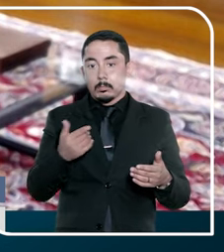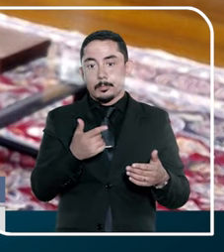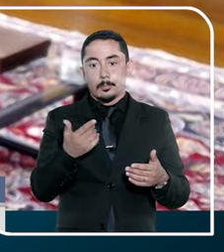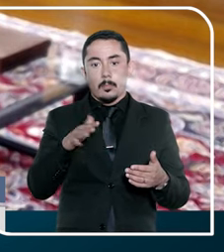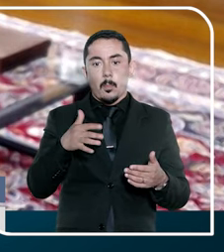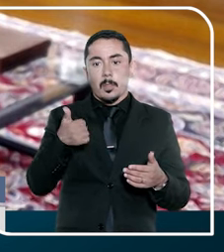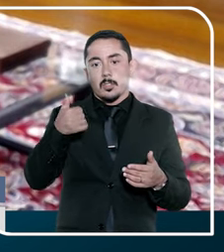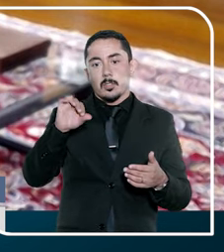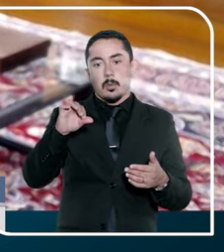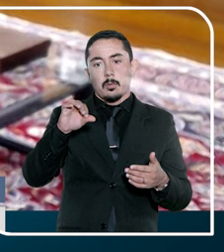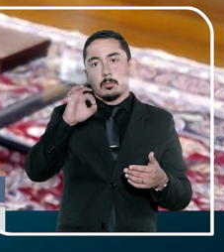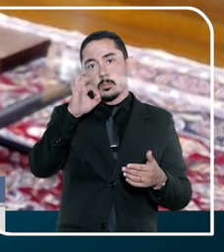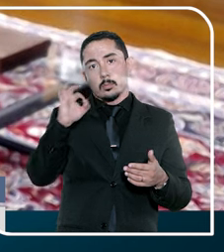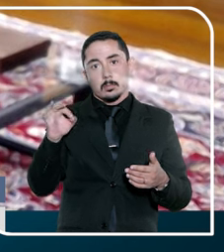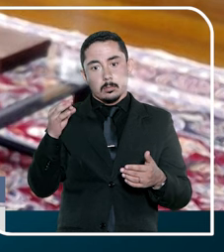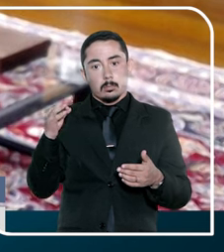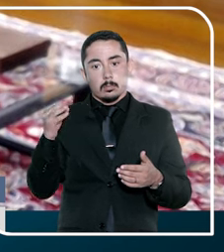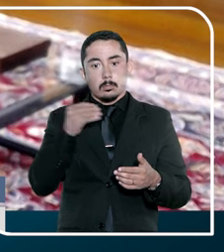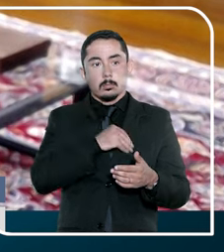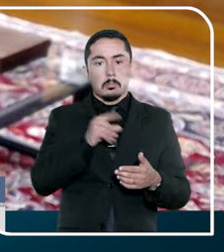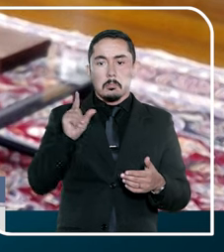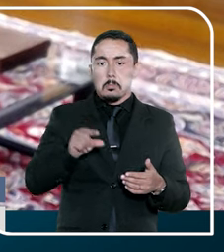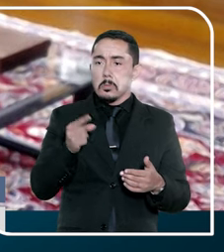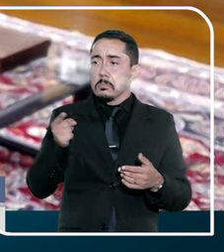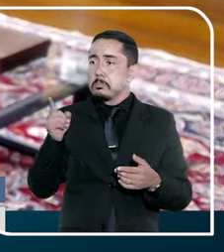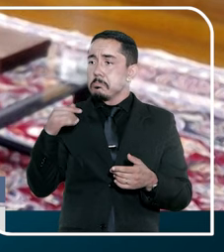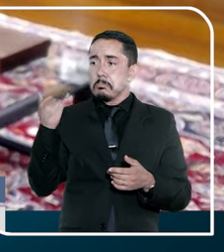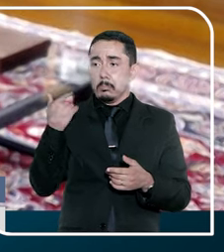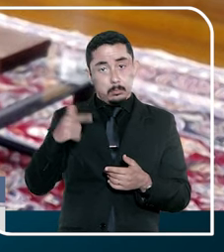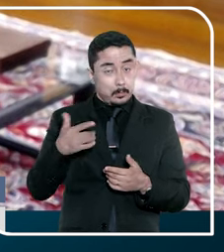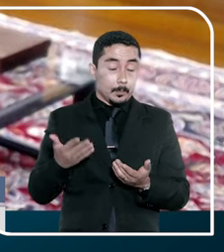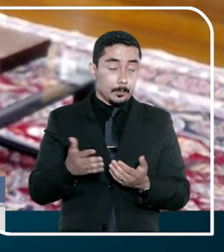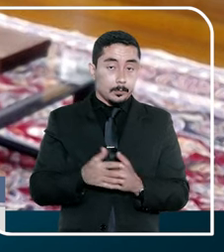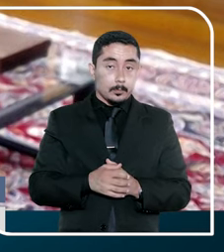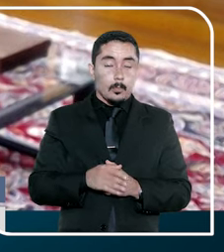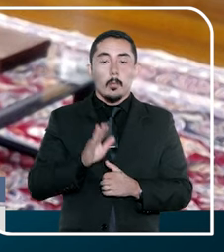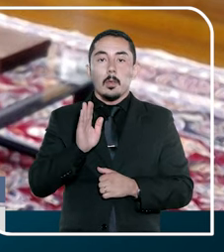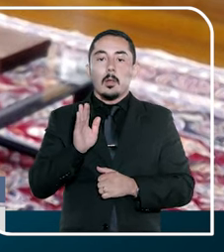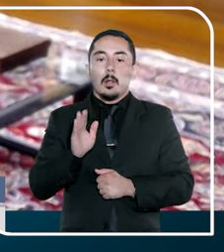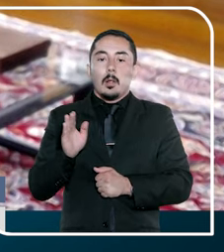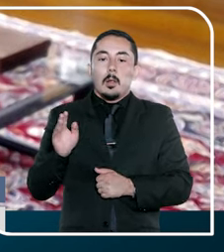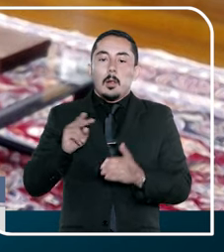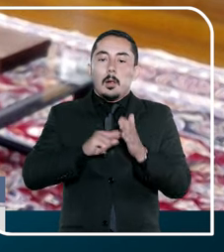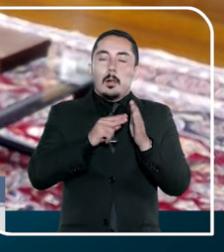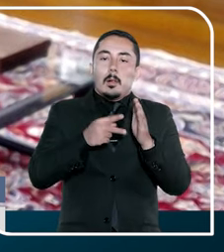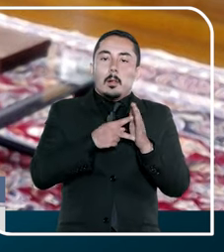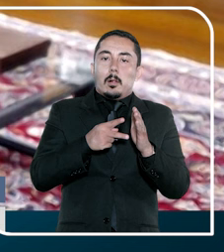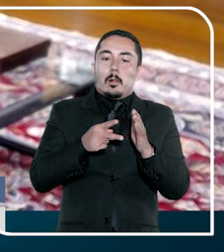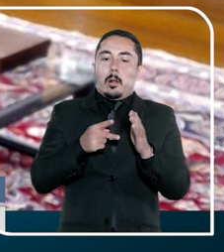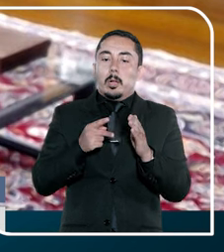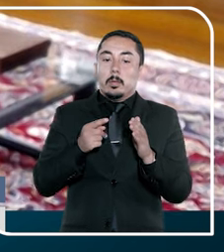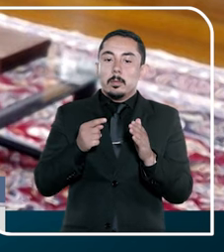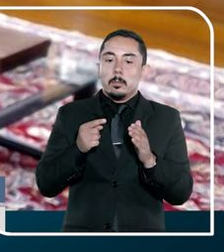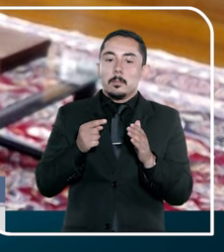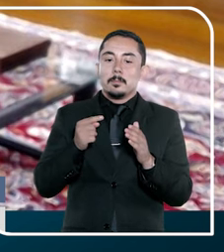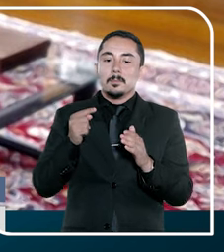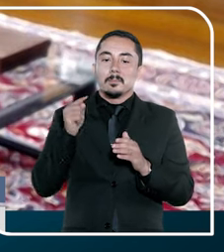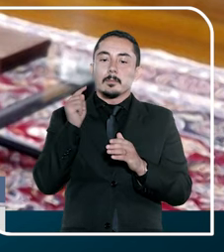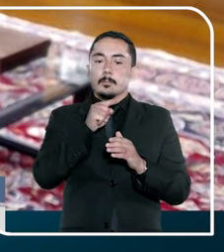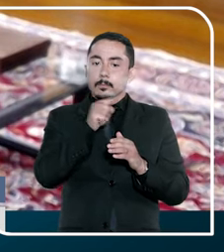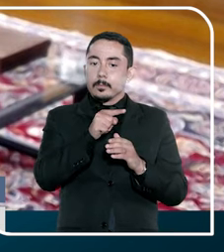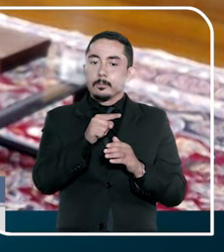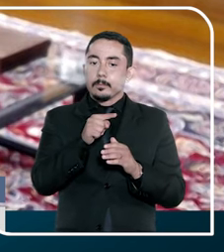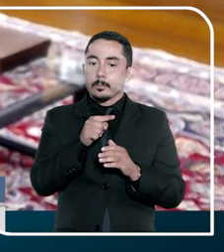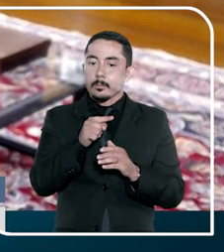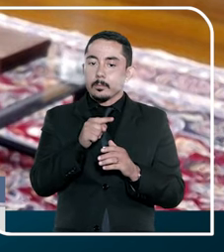salário mínimo a ve muras mas eh isso não significa que estes patamares sejam